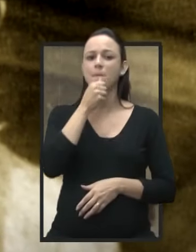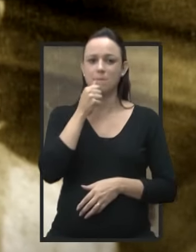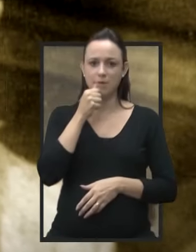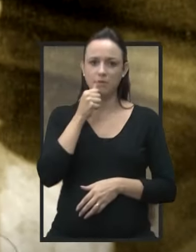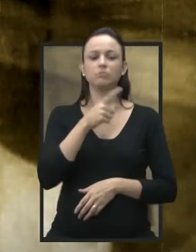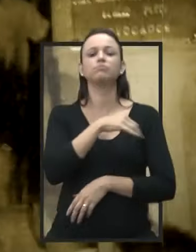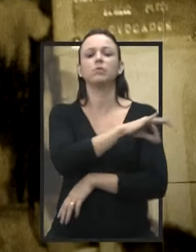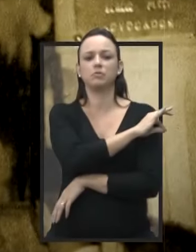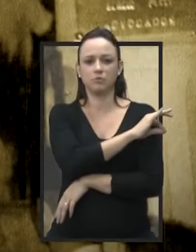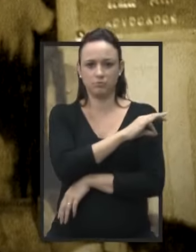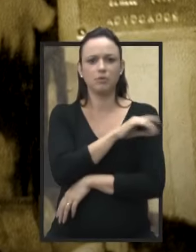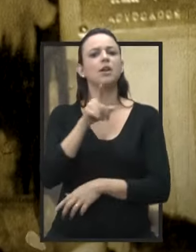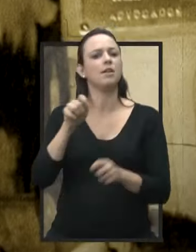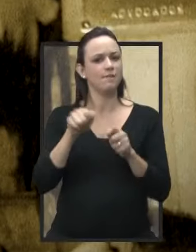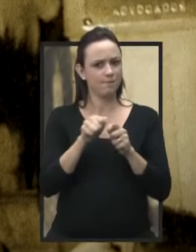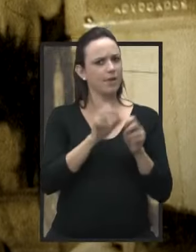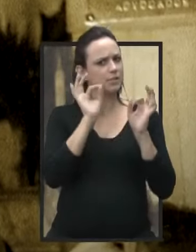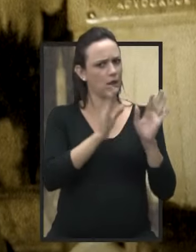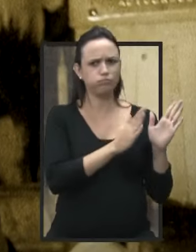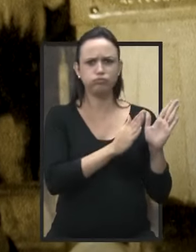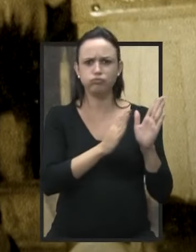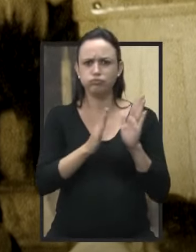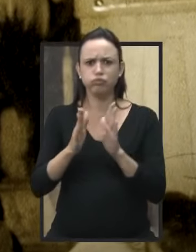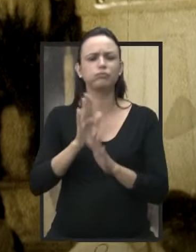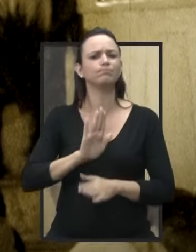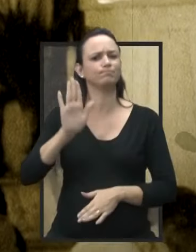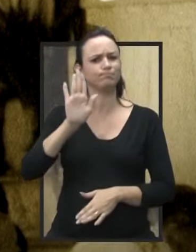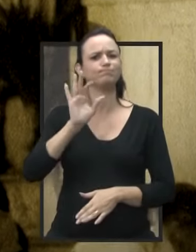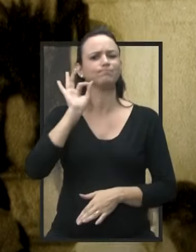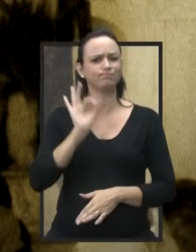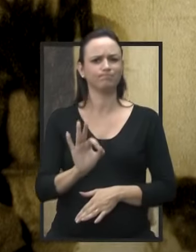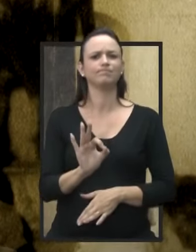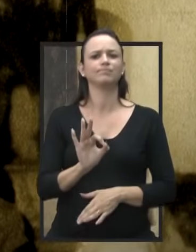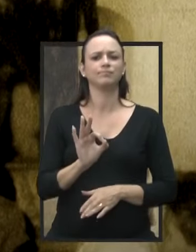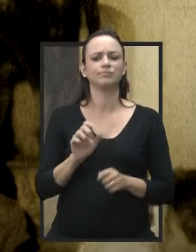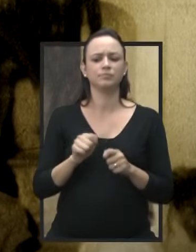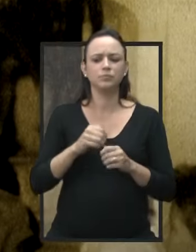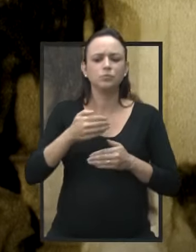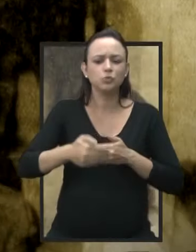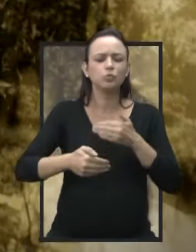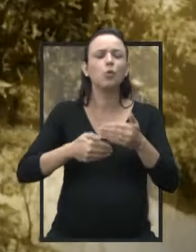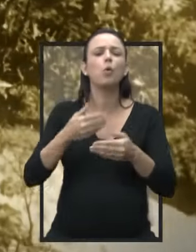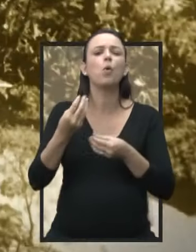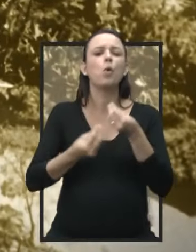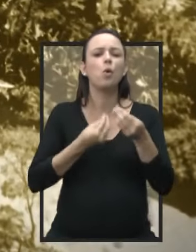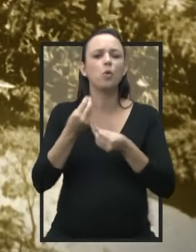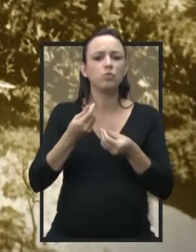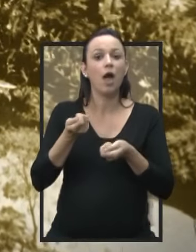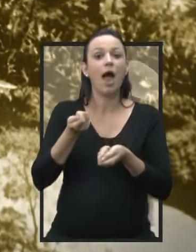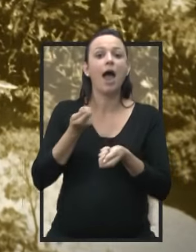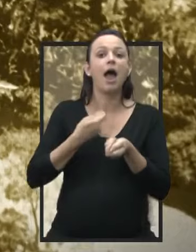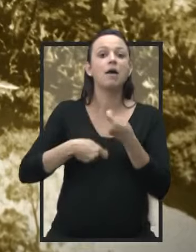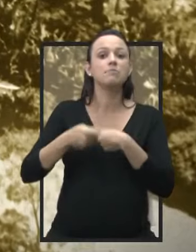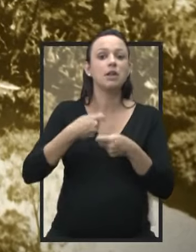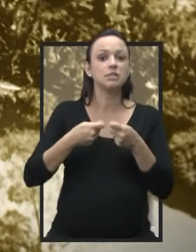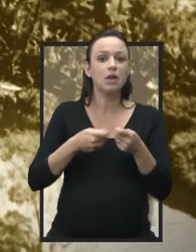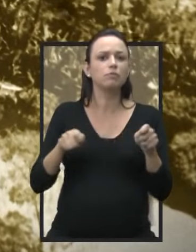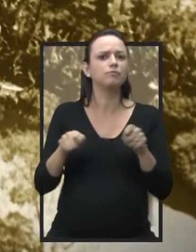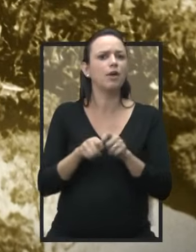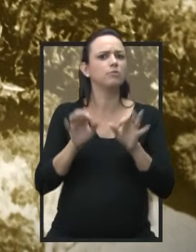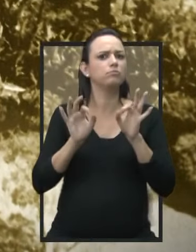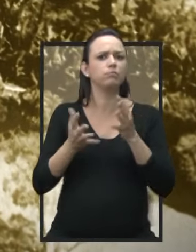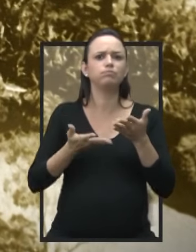prometeu, enquanto prefeito, teria cumprido essas promessas, iniciando o ciclo que ficou conhecido como